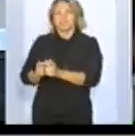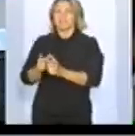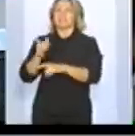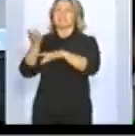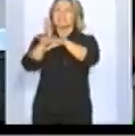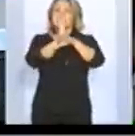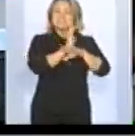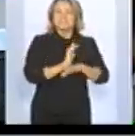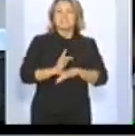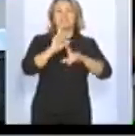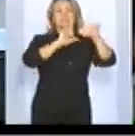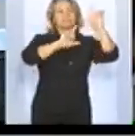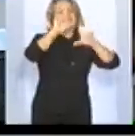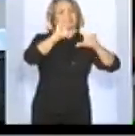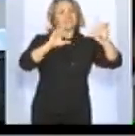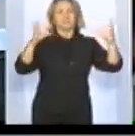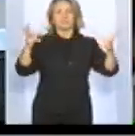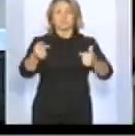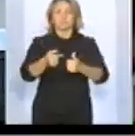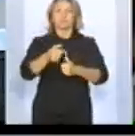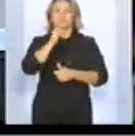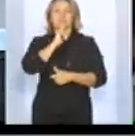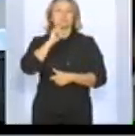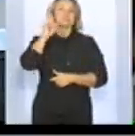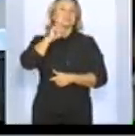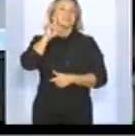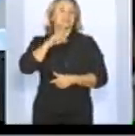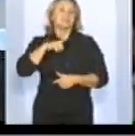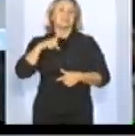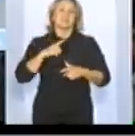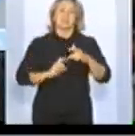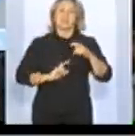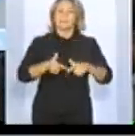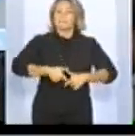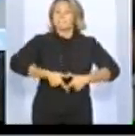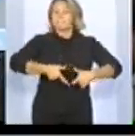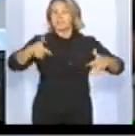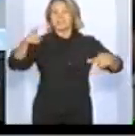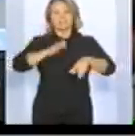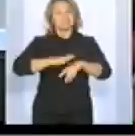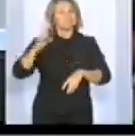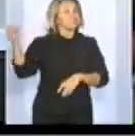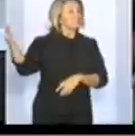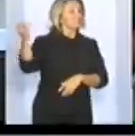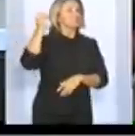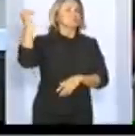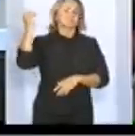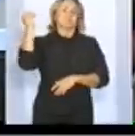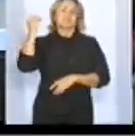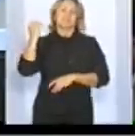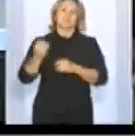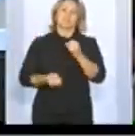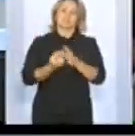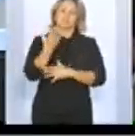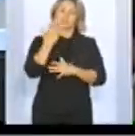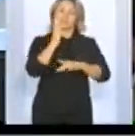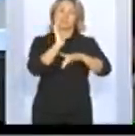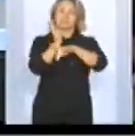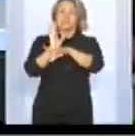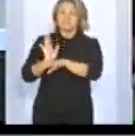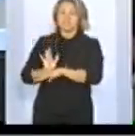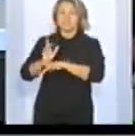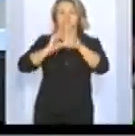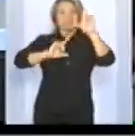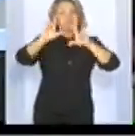atividades culturais. A Comcast nos Estados Unidos é a maior produtora de produtos de conteúdos para televisão e cinema. Eu digo isso porque